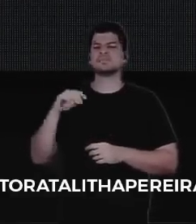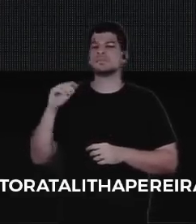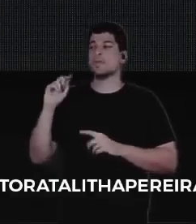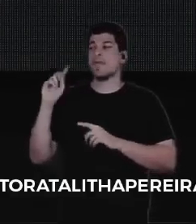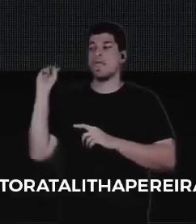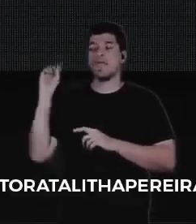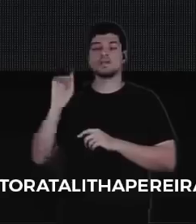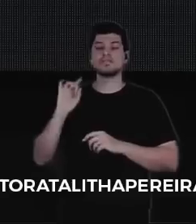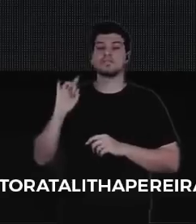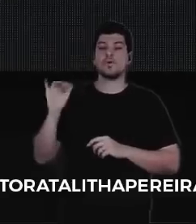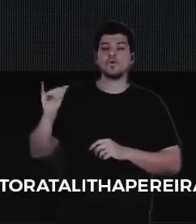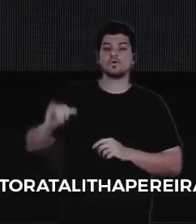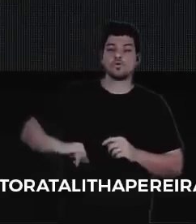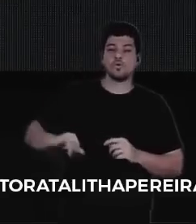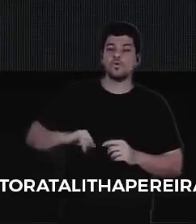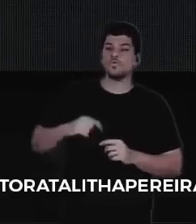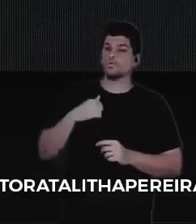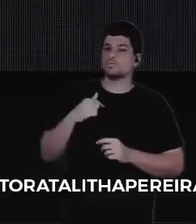sofrer.